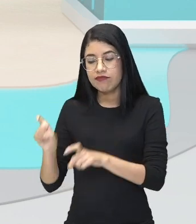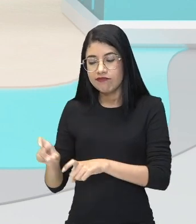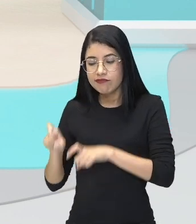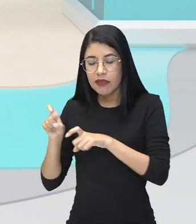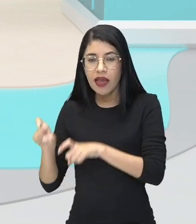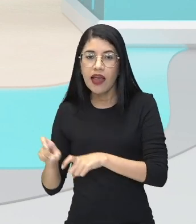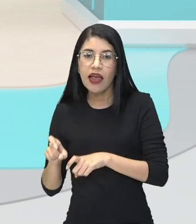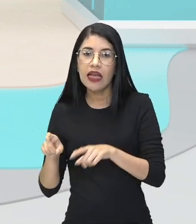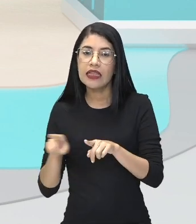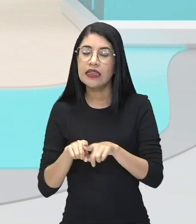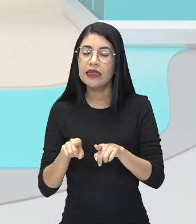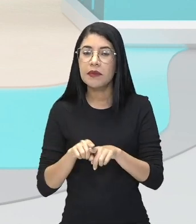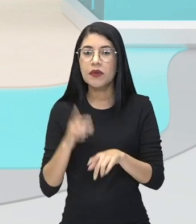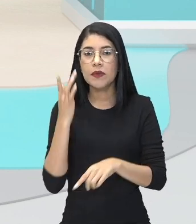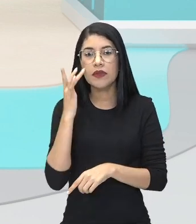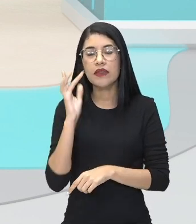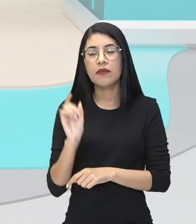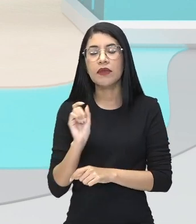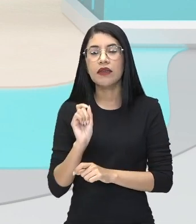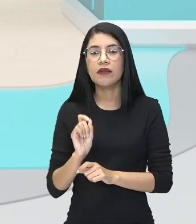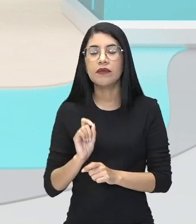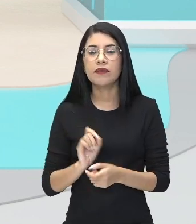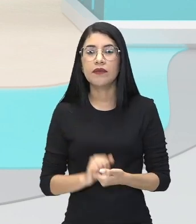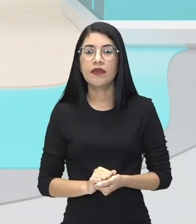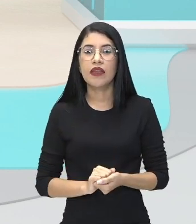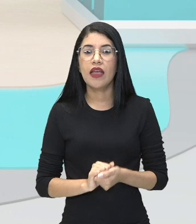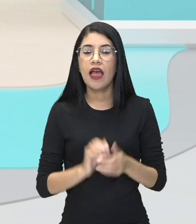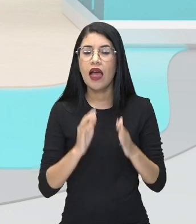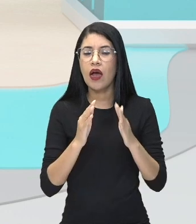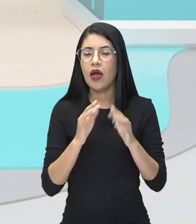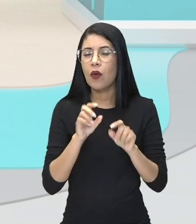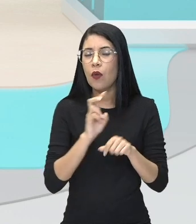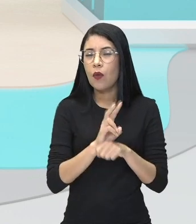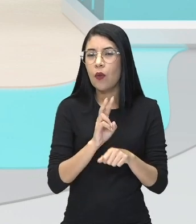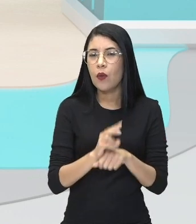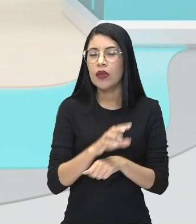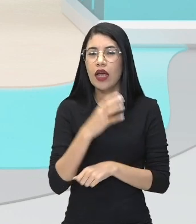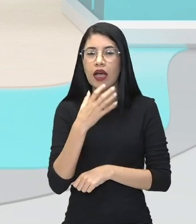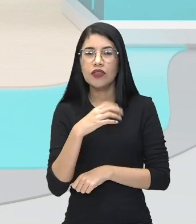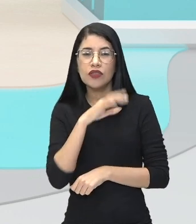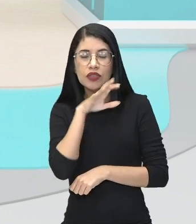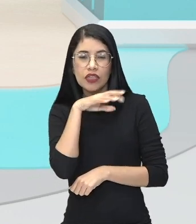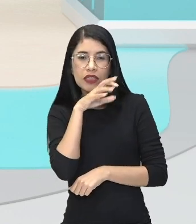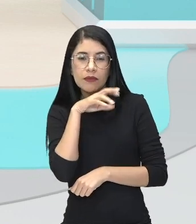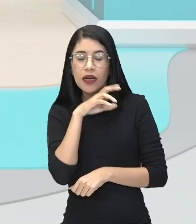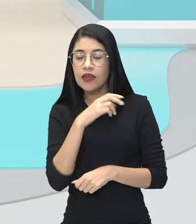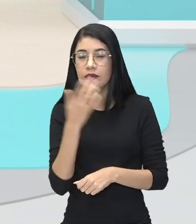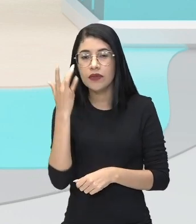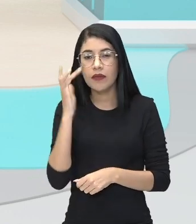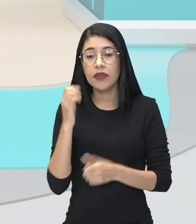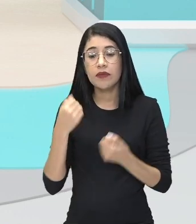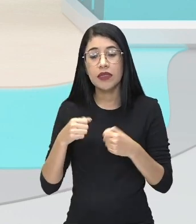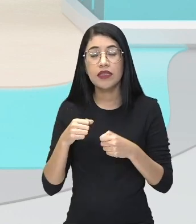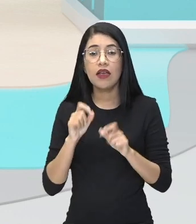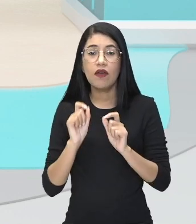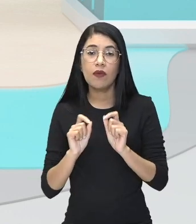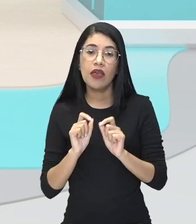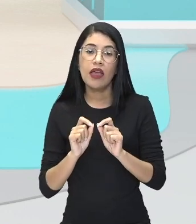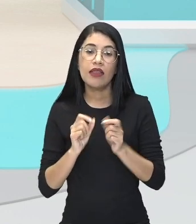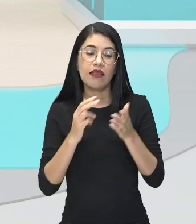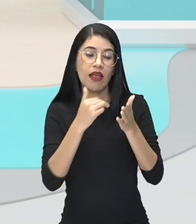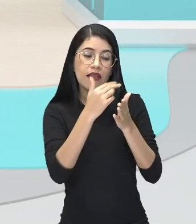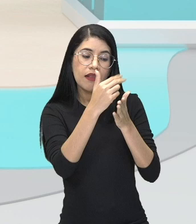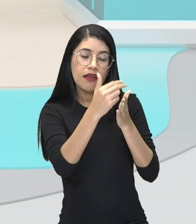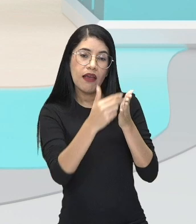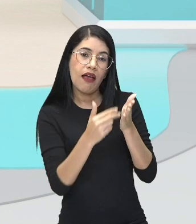pecuária, né? Não tinha o domínio da domesticação de animais, então ele precisava fazer o animal como ele via na